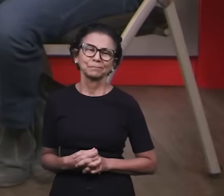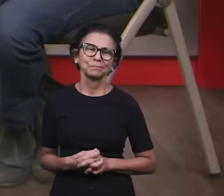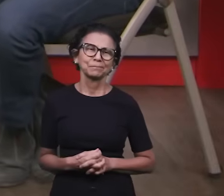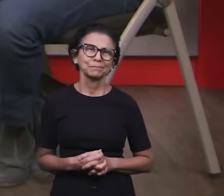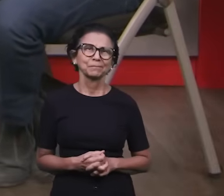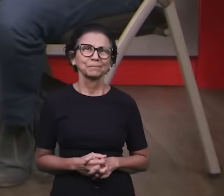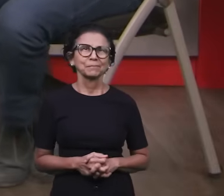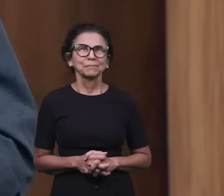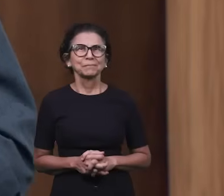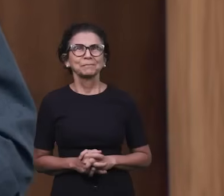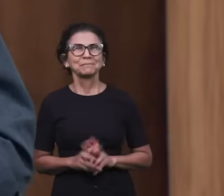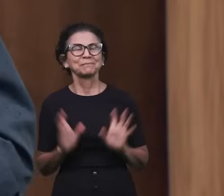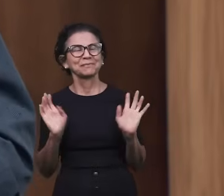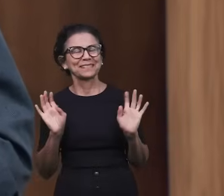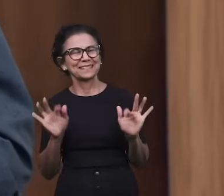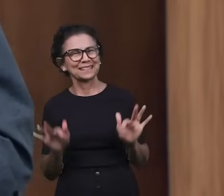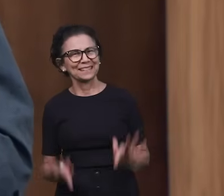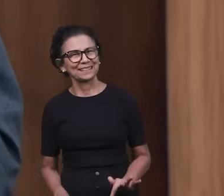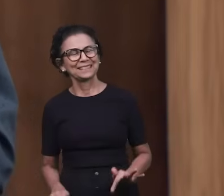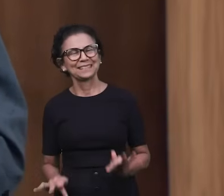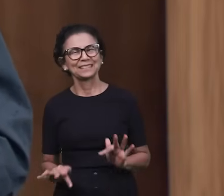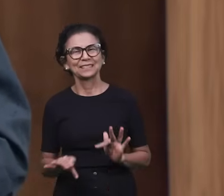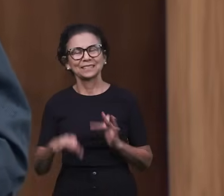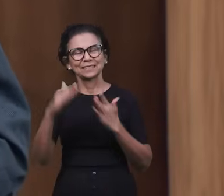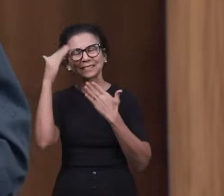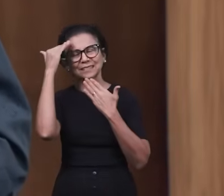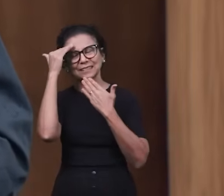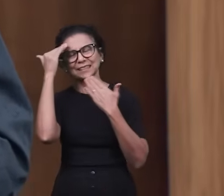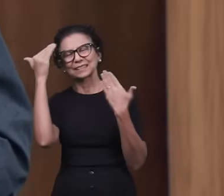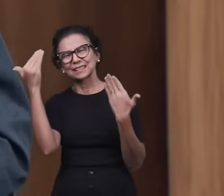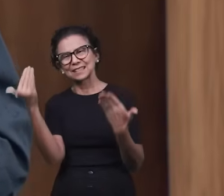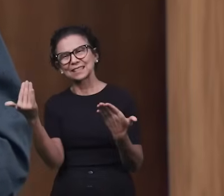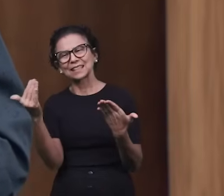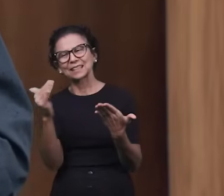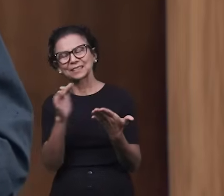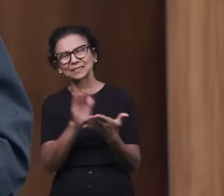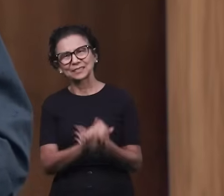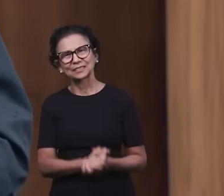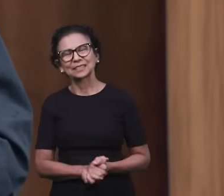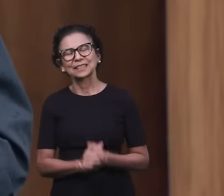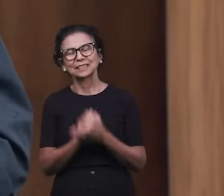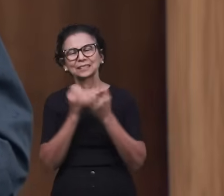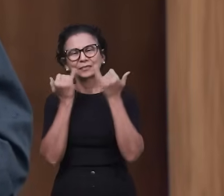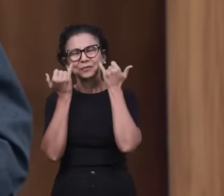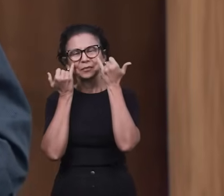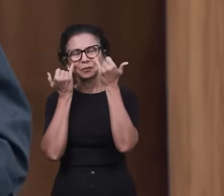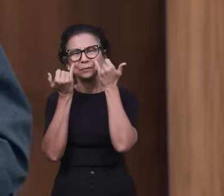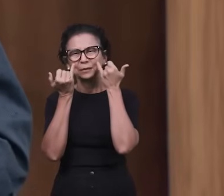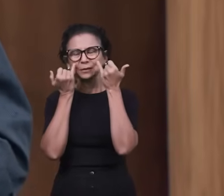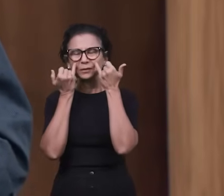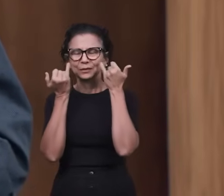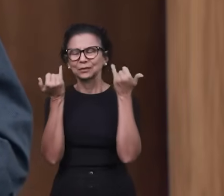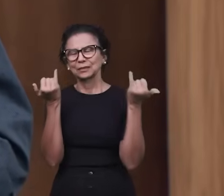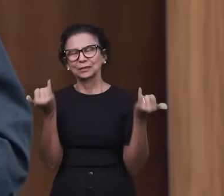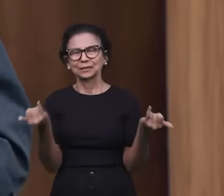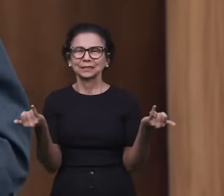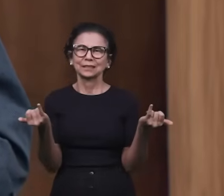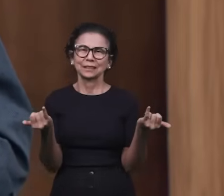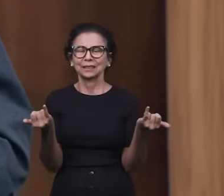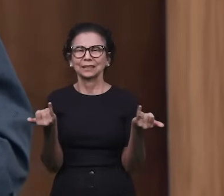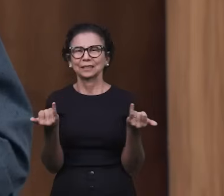estamos encerrando aqui, né? E te agradecendo já por essas